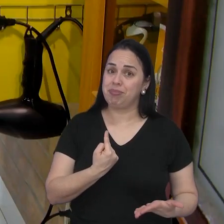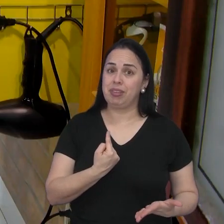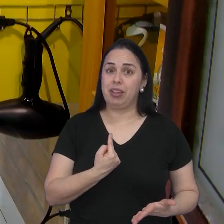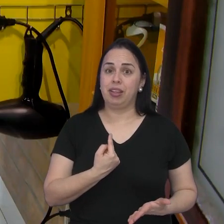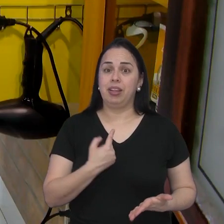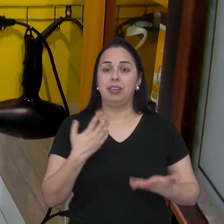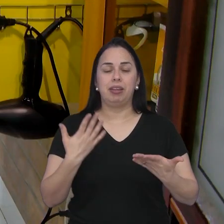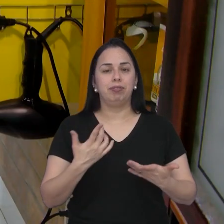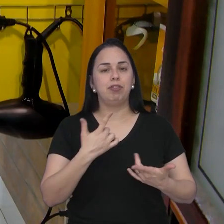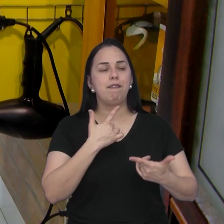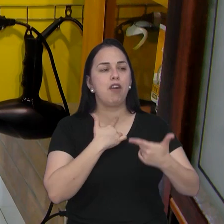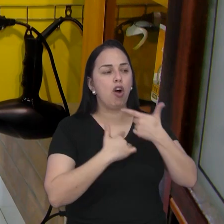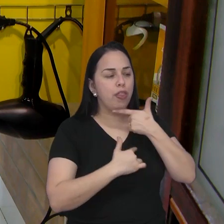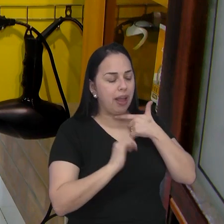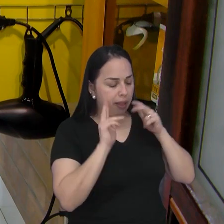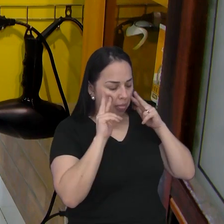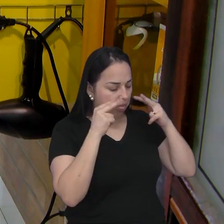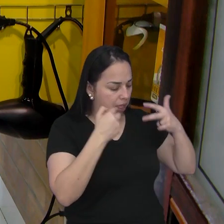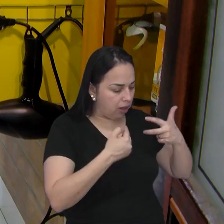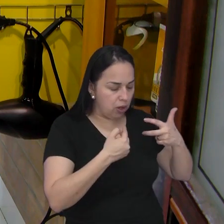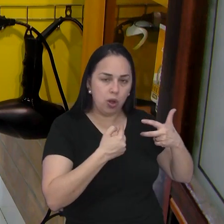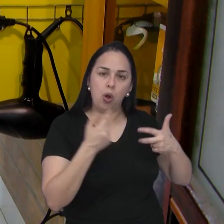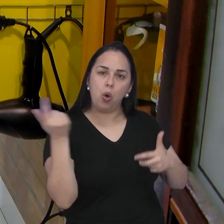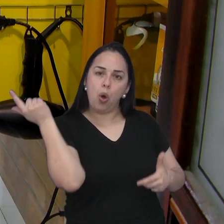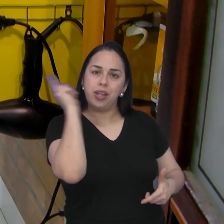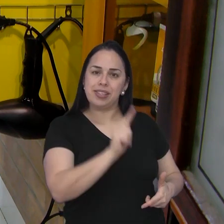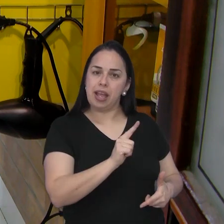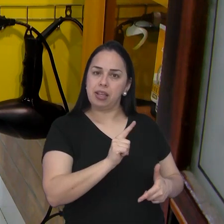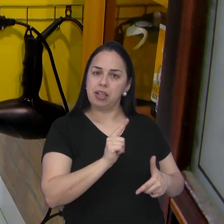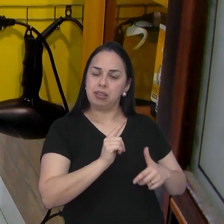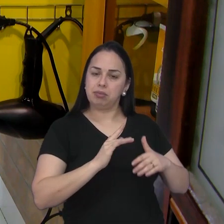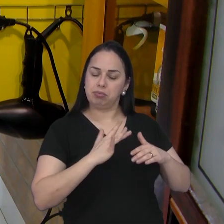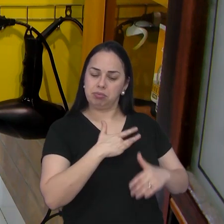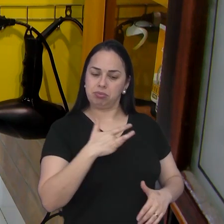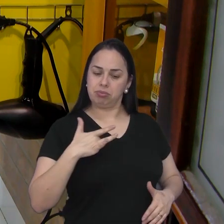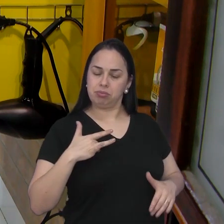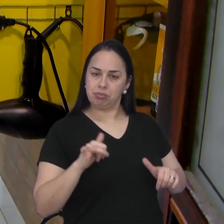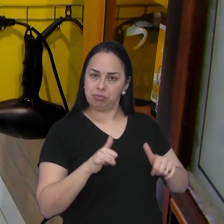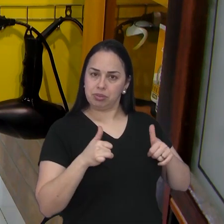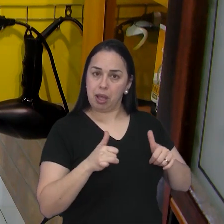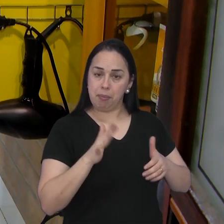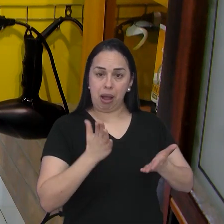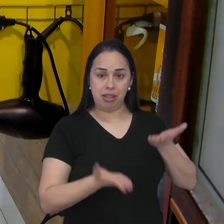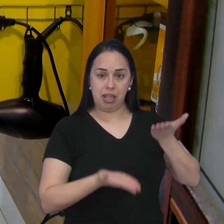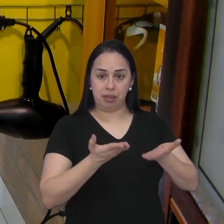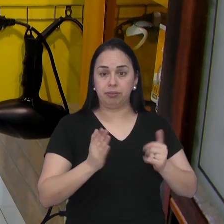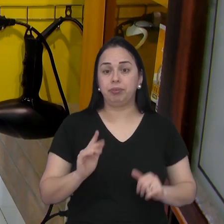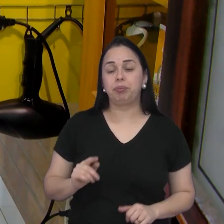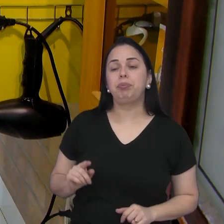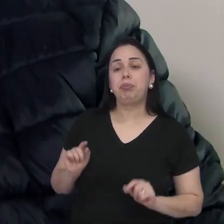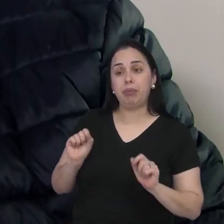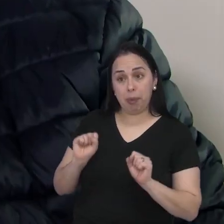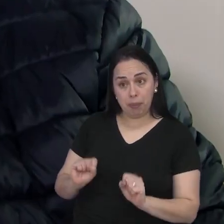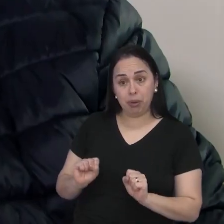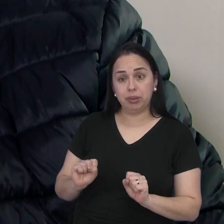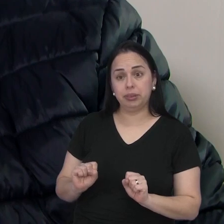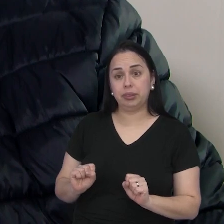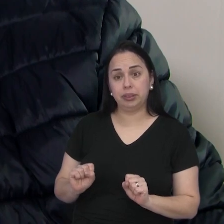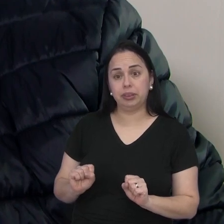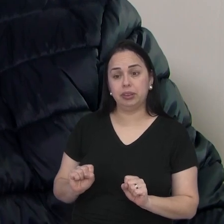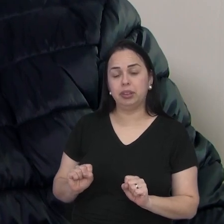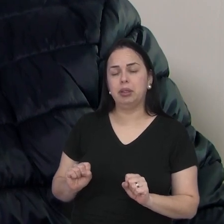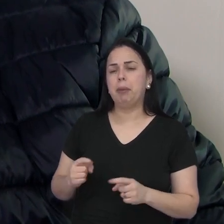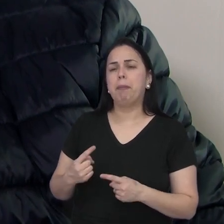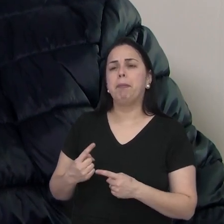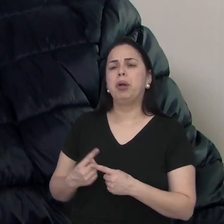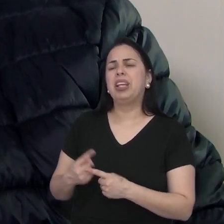do conhecimento dos próprios anseios, é possível desenvolver um estilo de vida mais saudável e equilibrado. A pessoa pode se